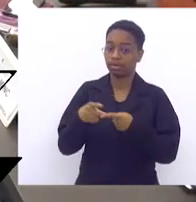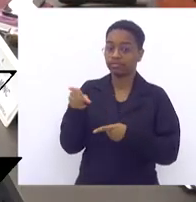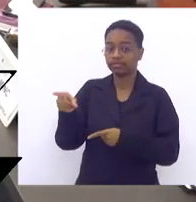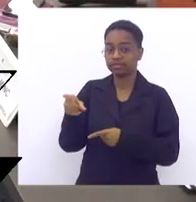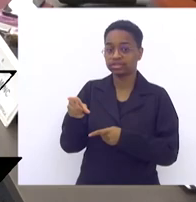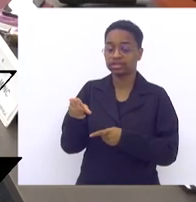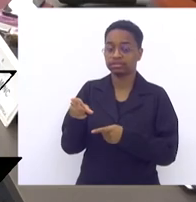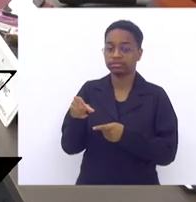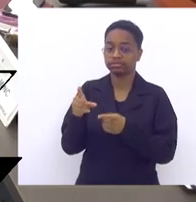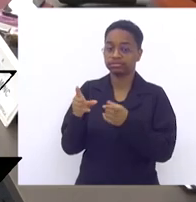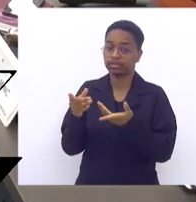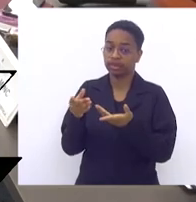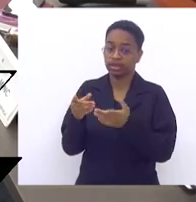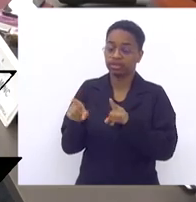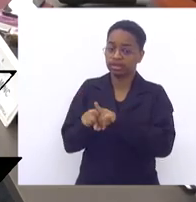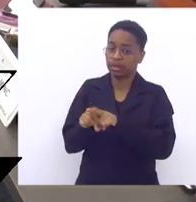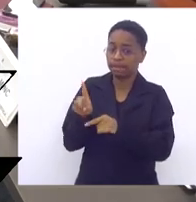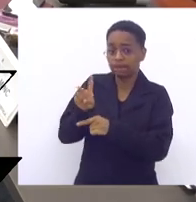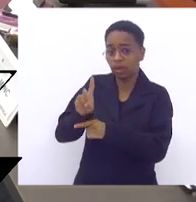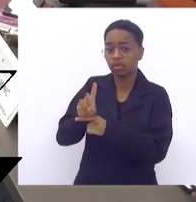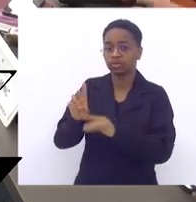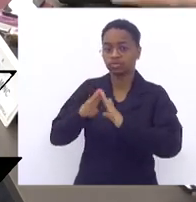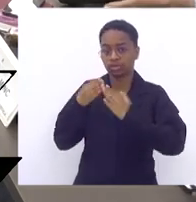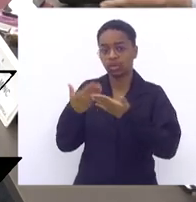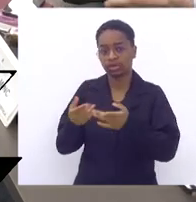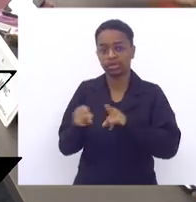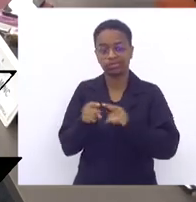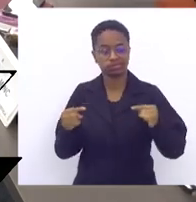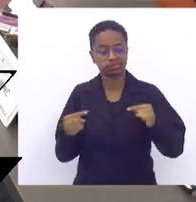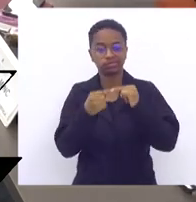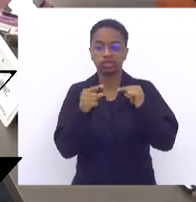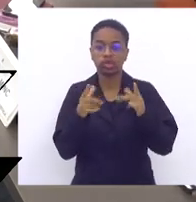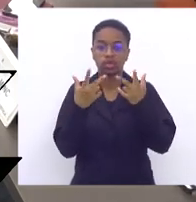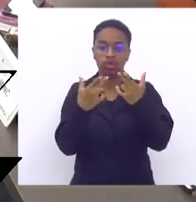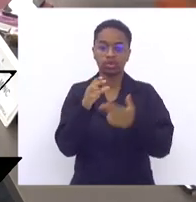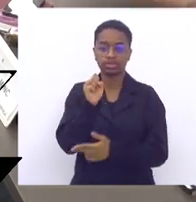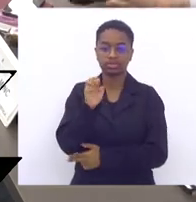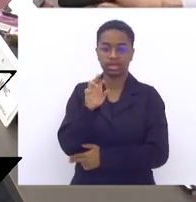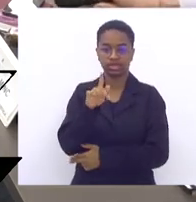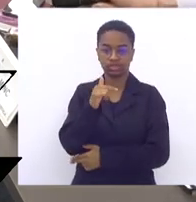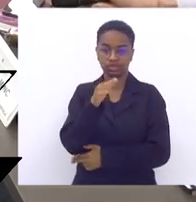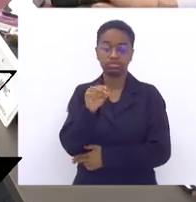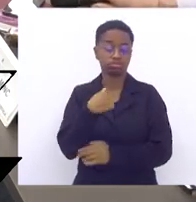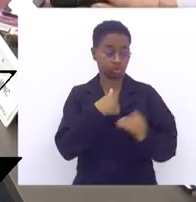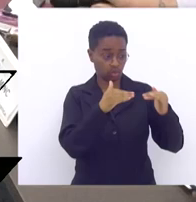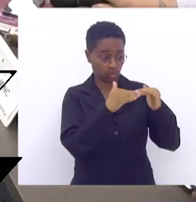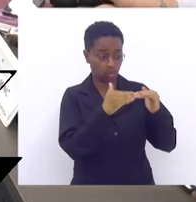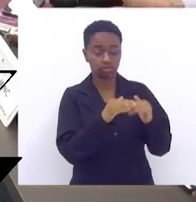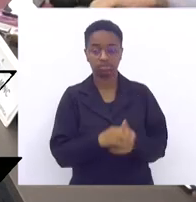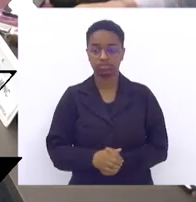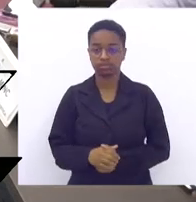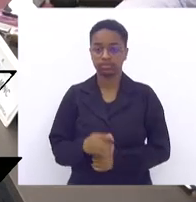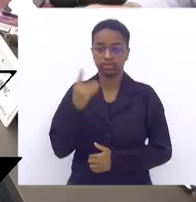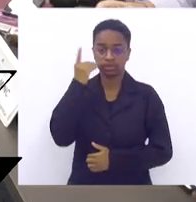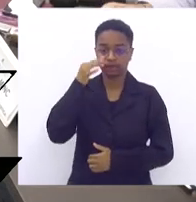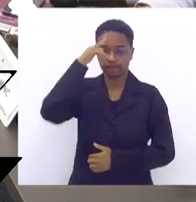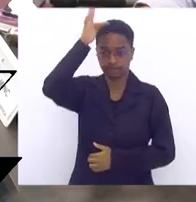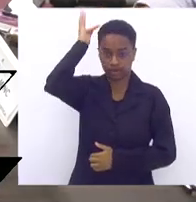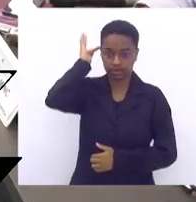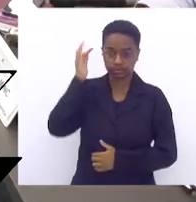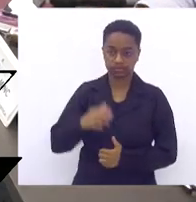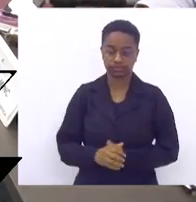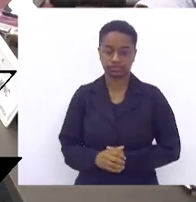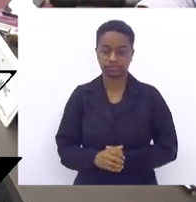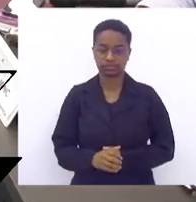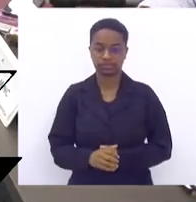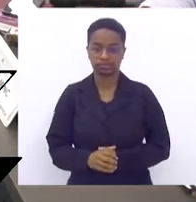esse aspecto também, que é exatamente o encontro do que o deputado doutor Serginho está fazendo. Acordo. Deputado Fred, então, se Vossa Excelência